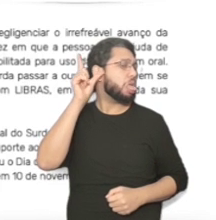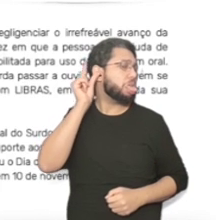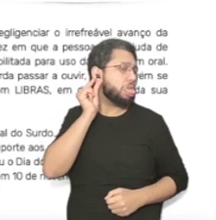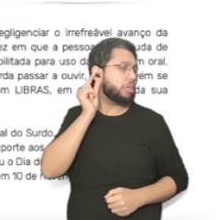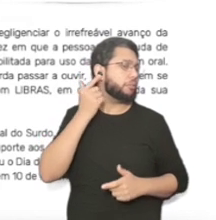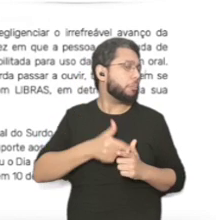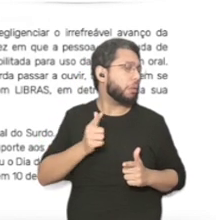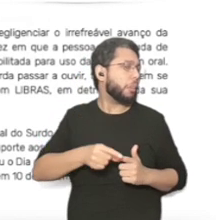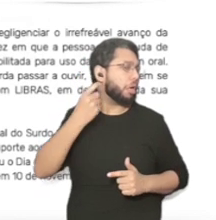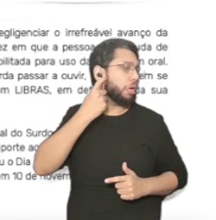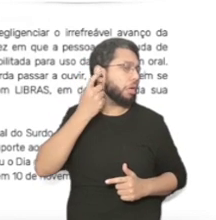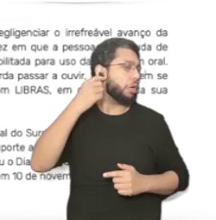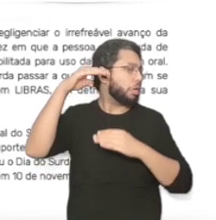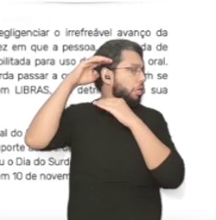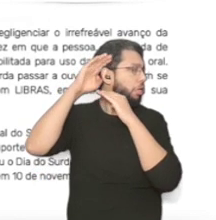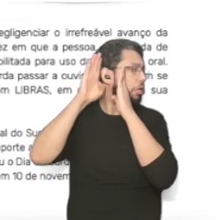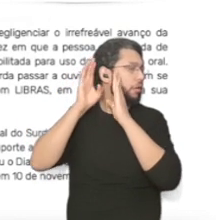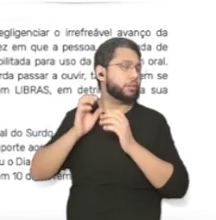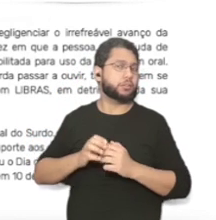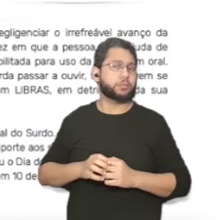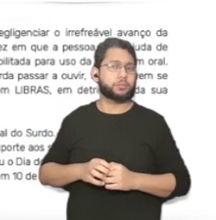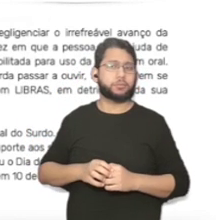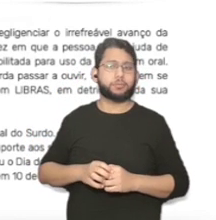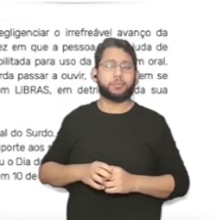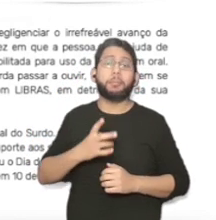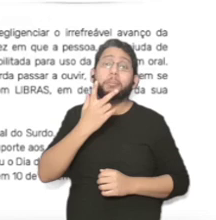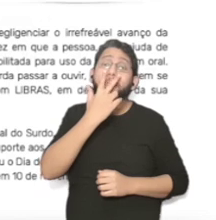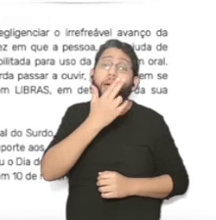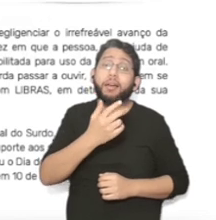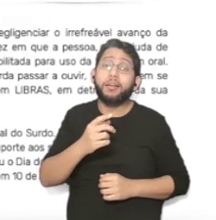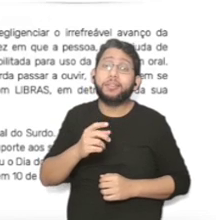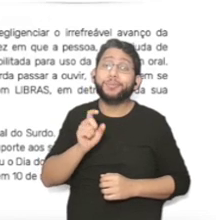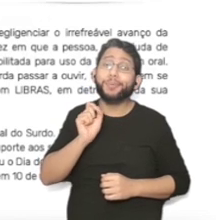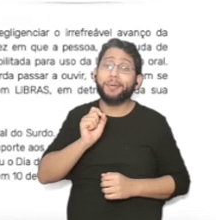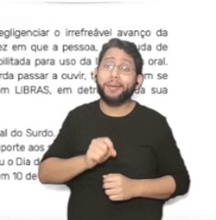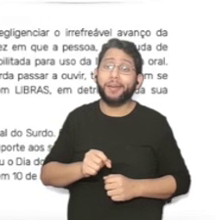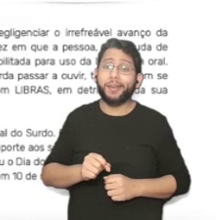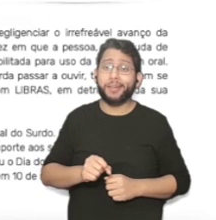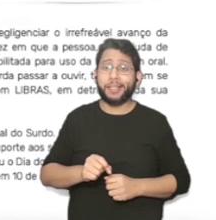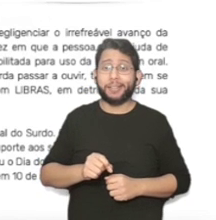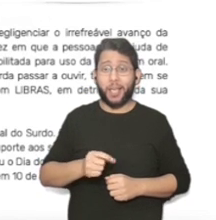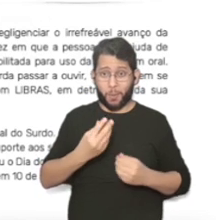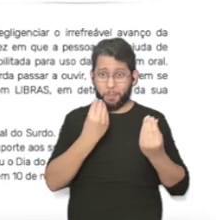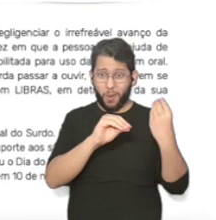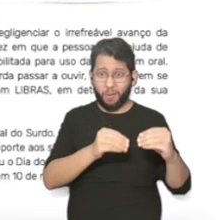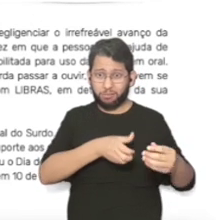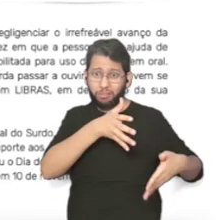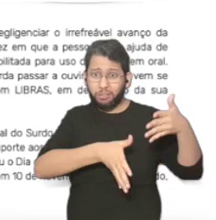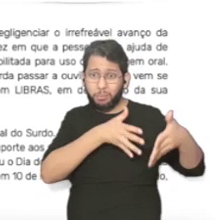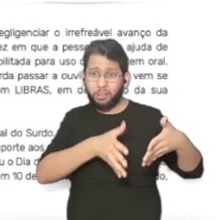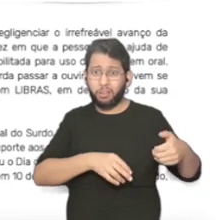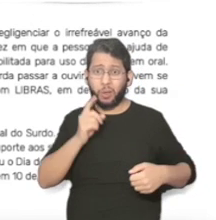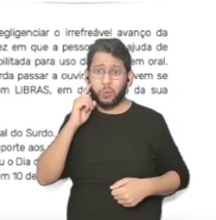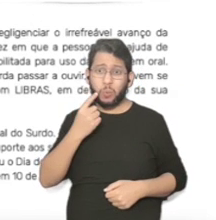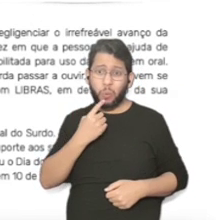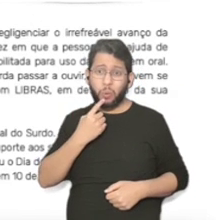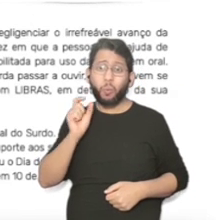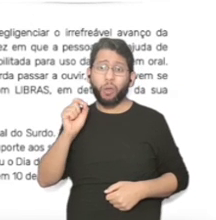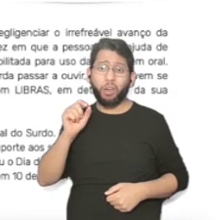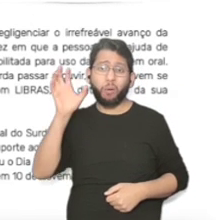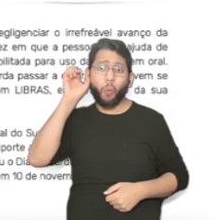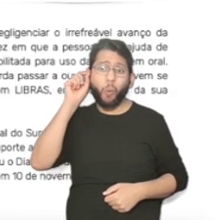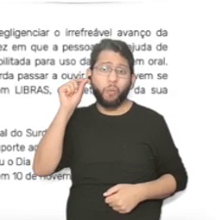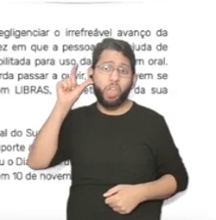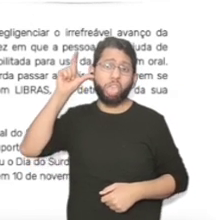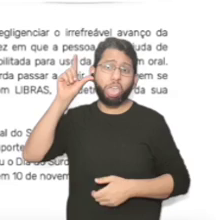ouve direito. E lembra que eu estava falando para vocês de como pensar um surdo como alguém que tem um defeito. Então, você surdo é aquele que tem um defeito,